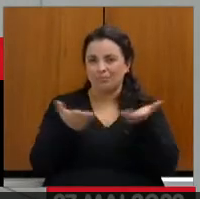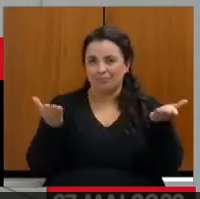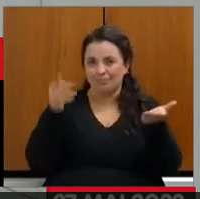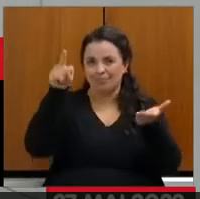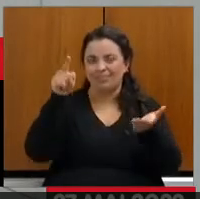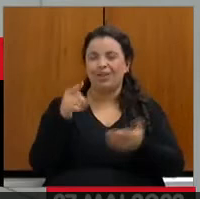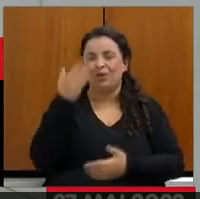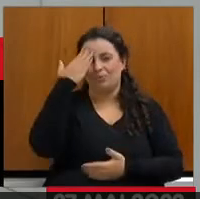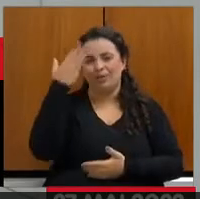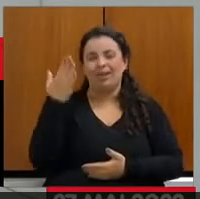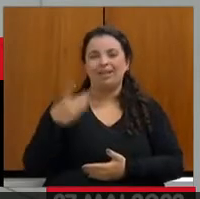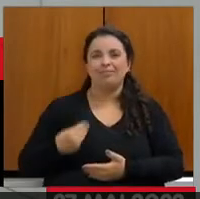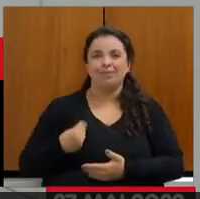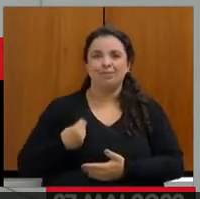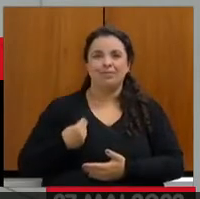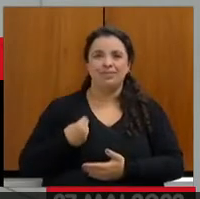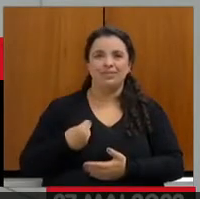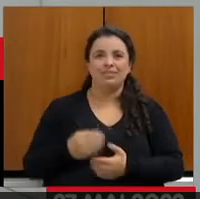você é